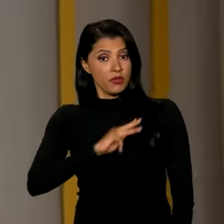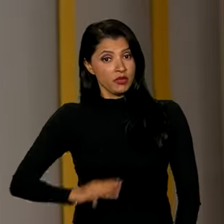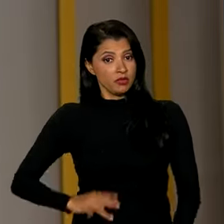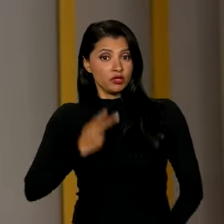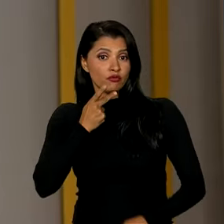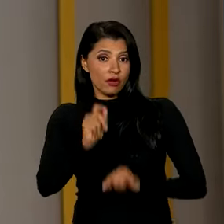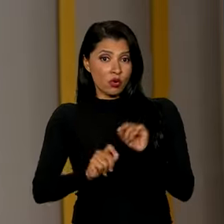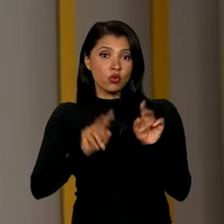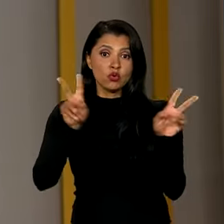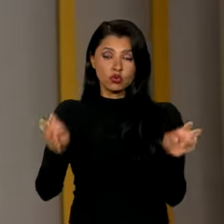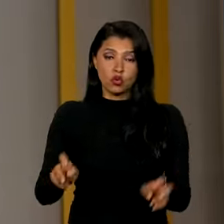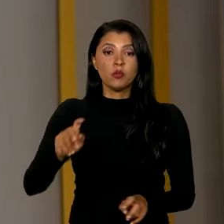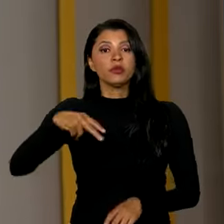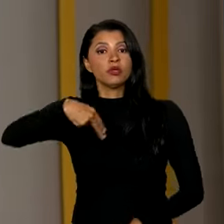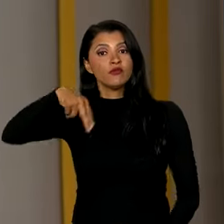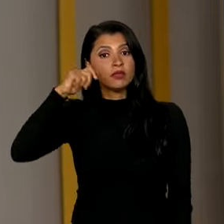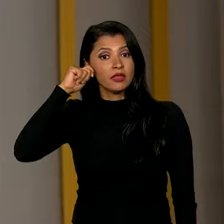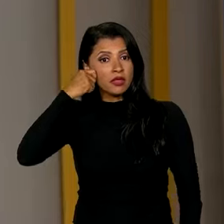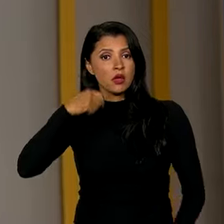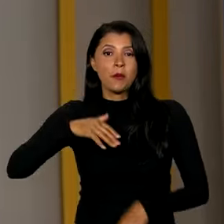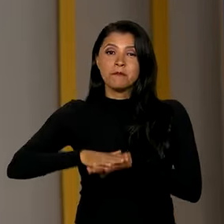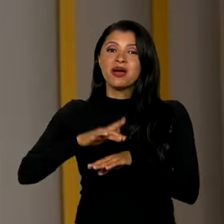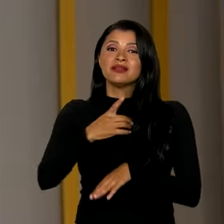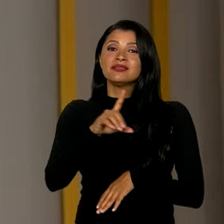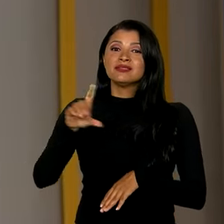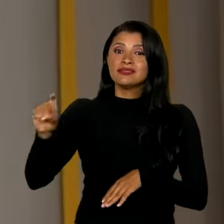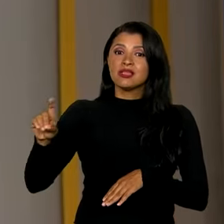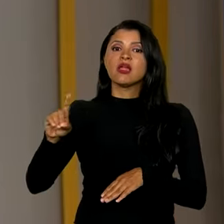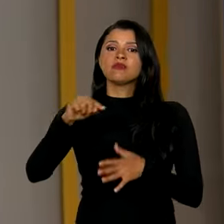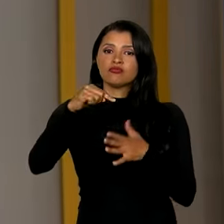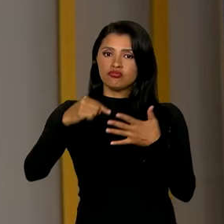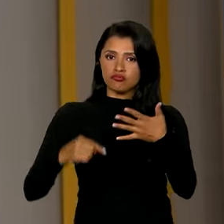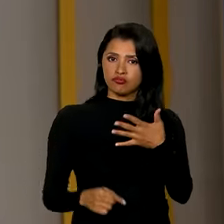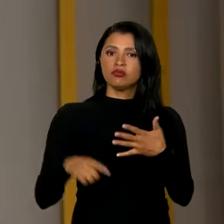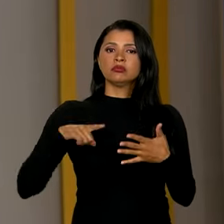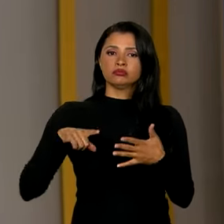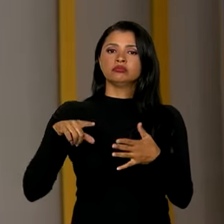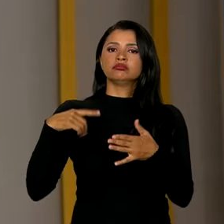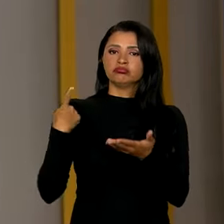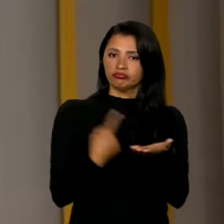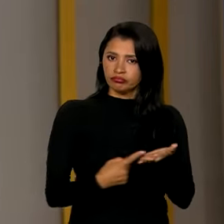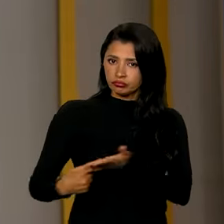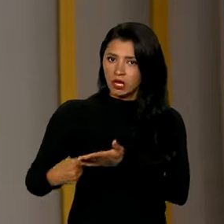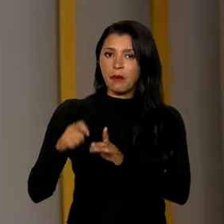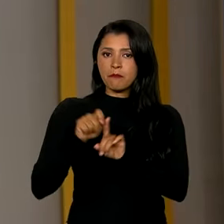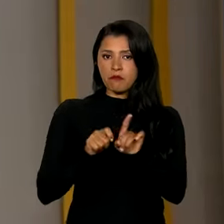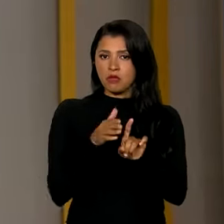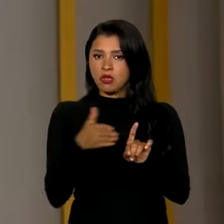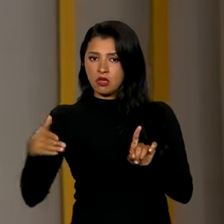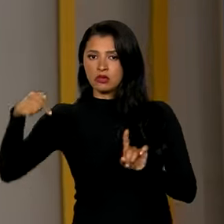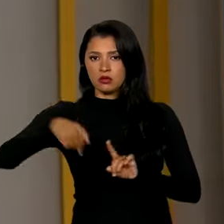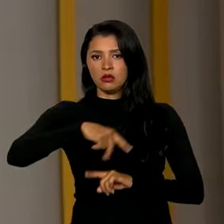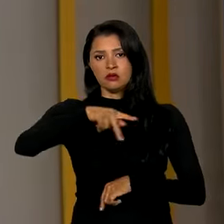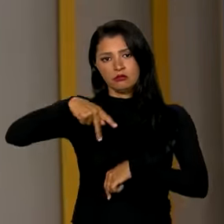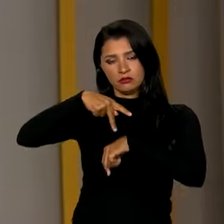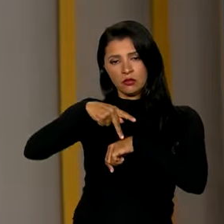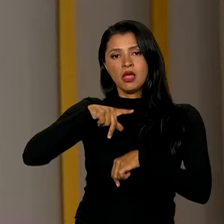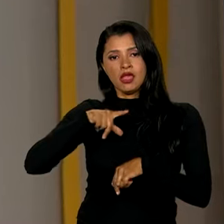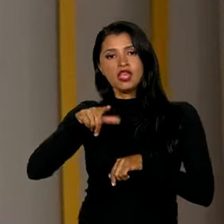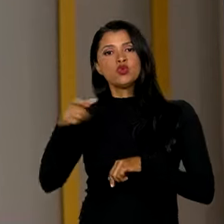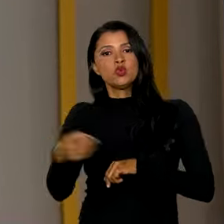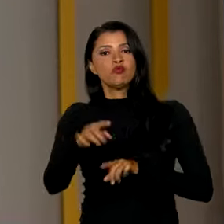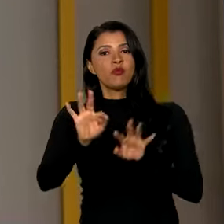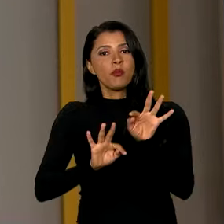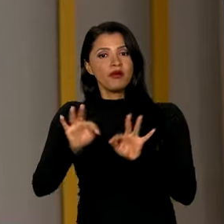sobre o Novembro Negro, que tem mais de 100 ações programadas durante esse mês em todo o país, e também do novo plano Viver